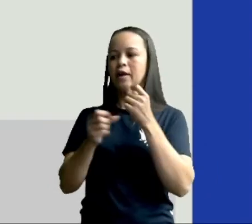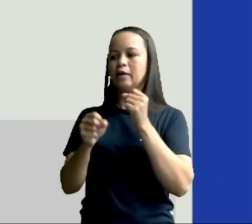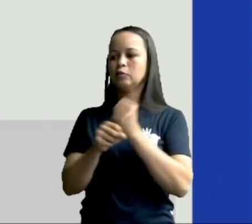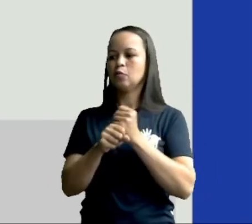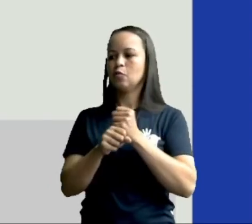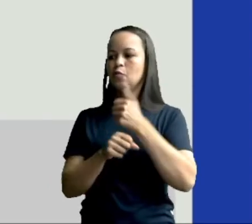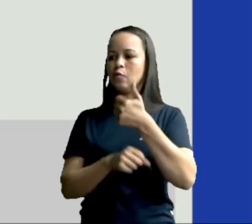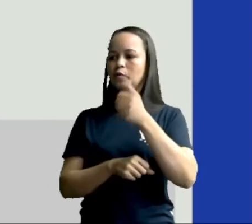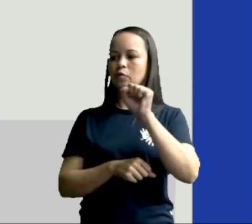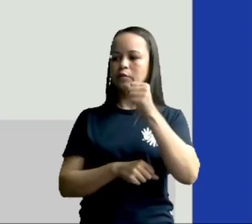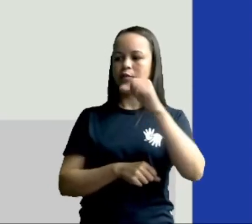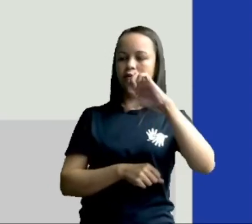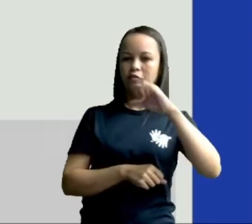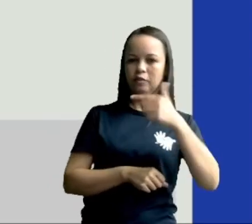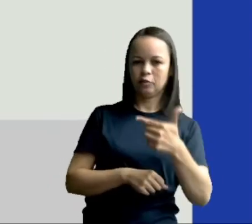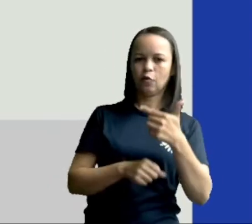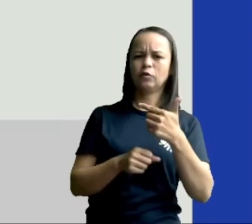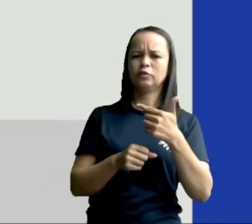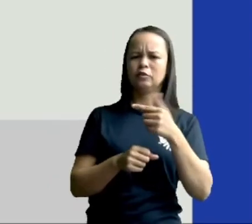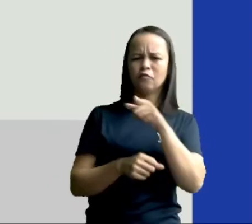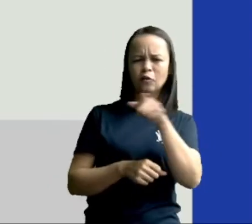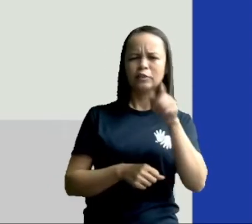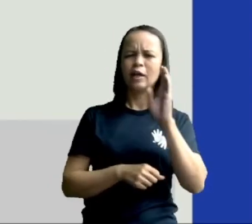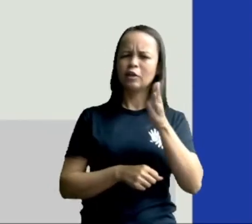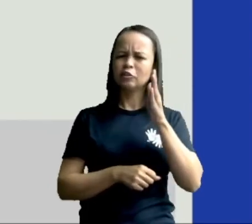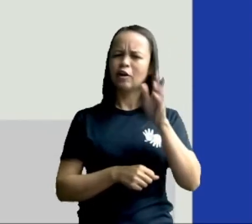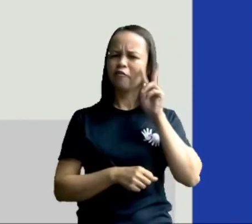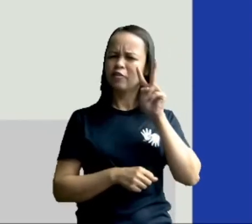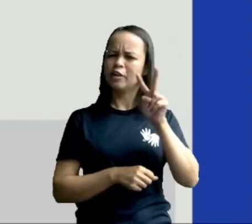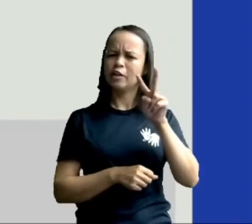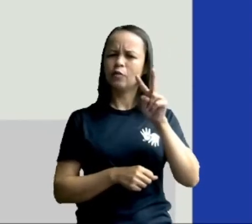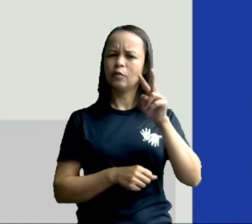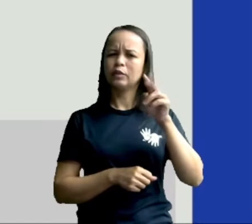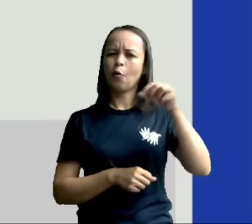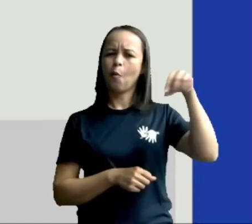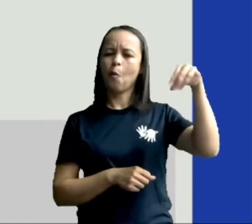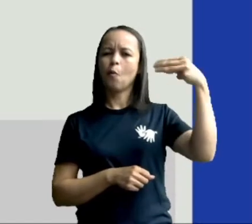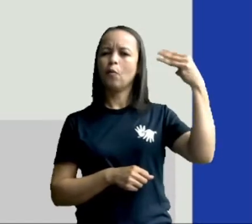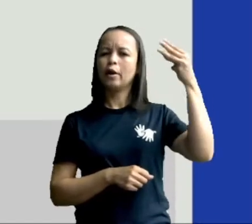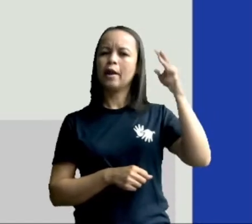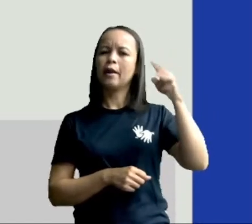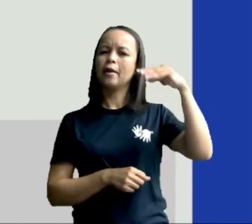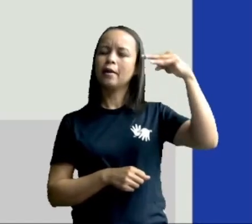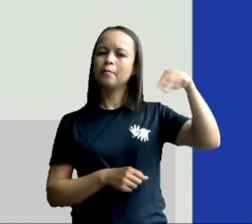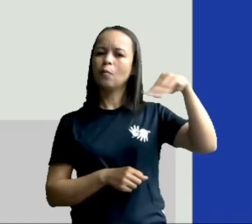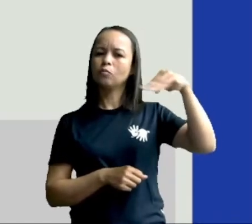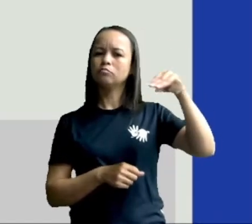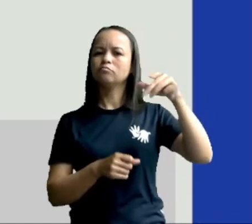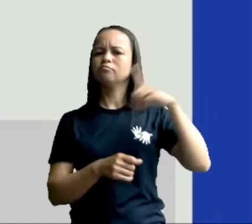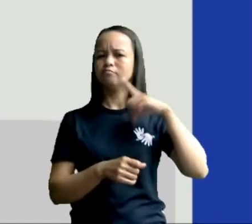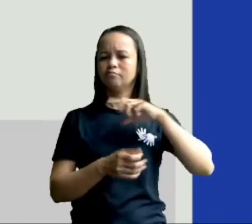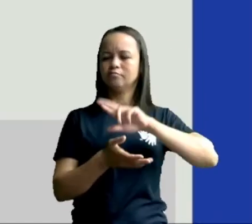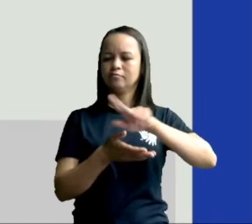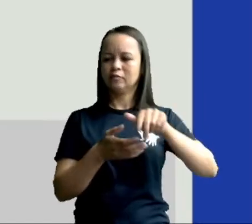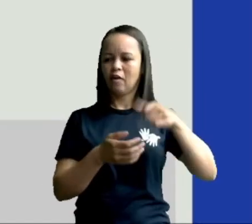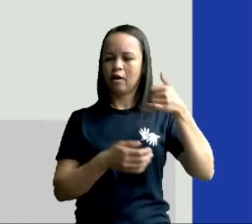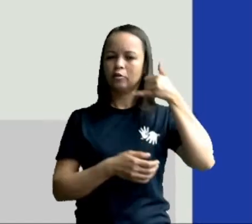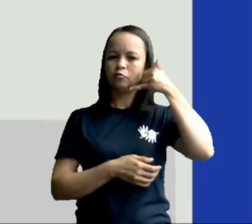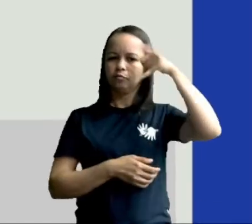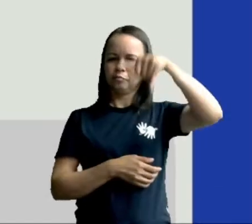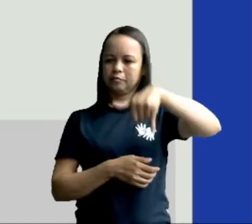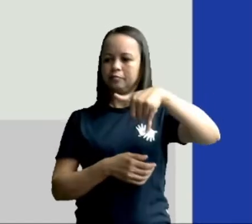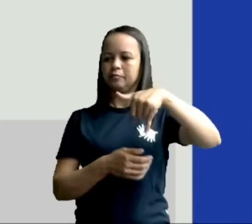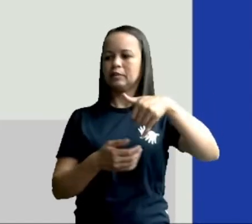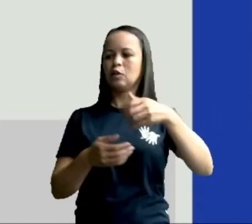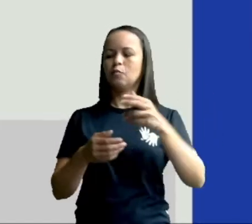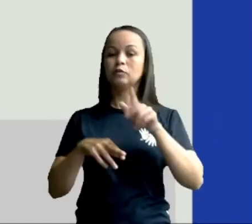Quem aqui já viu um telefone desse? Eu já vi, em museus tem muito. Aí depois o modelo para casas, tá